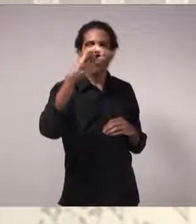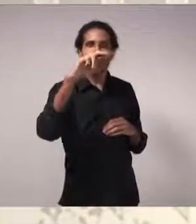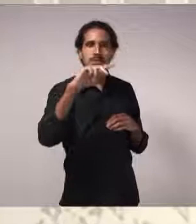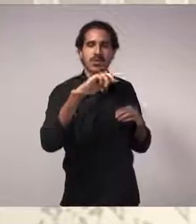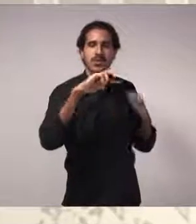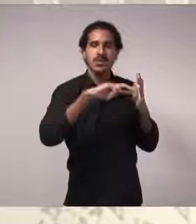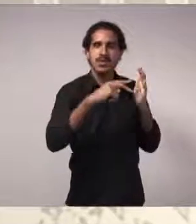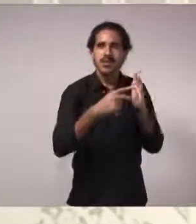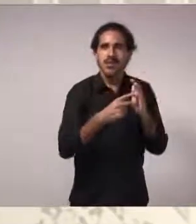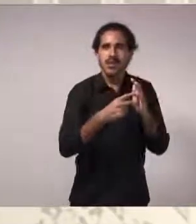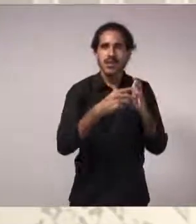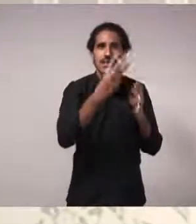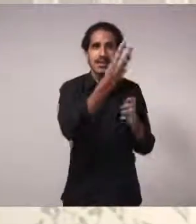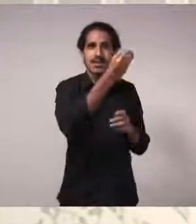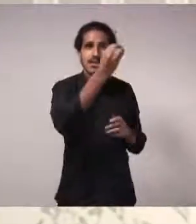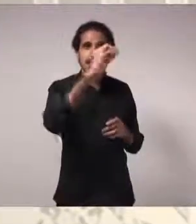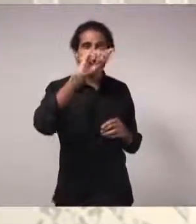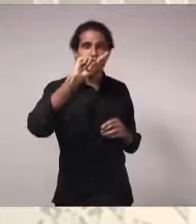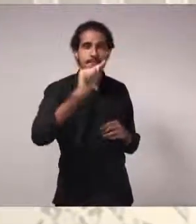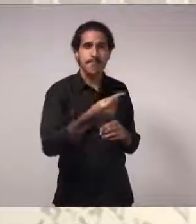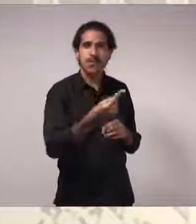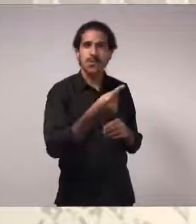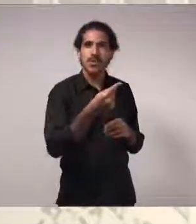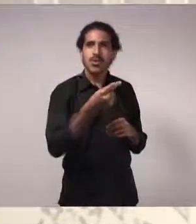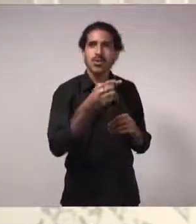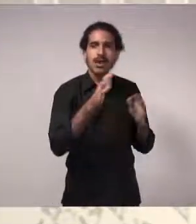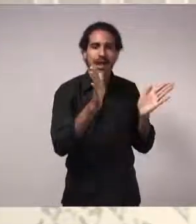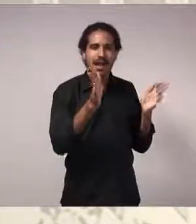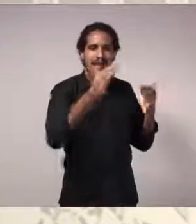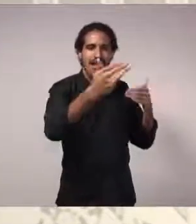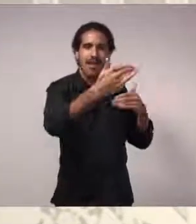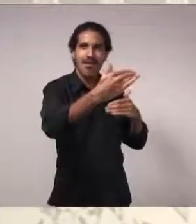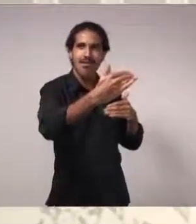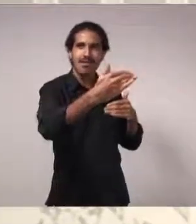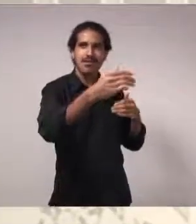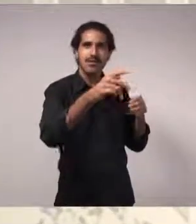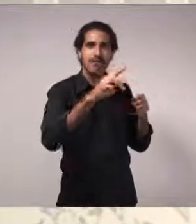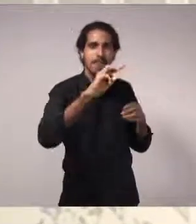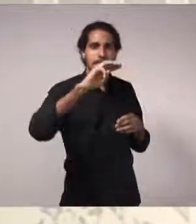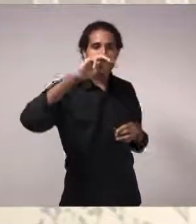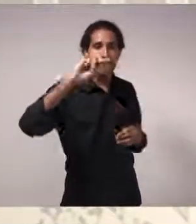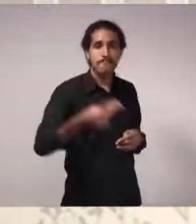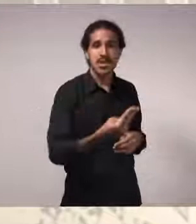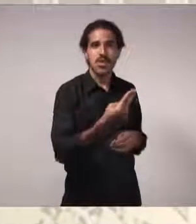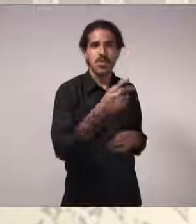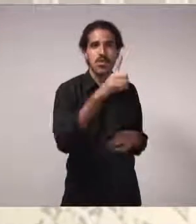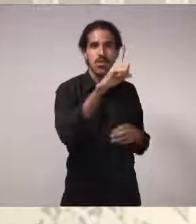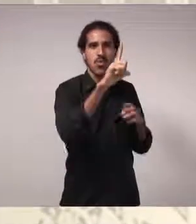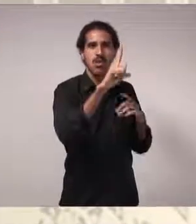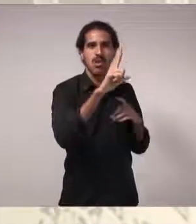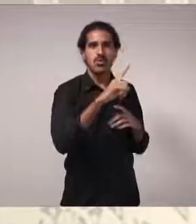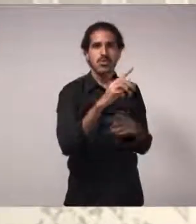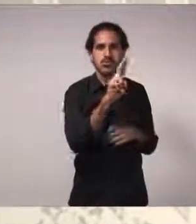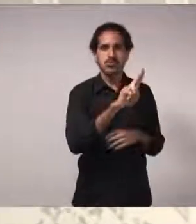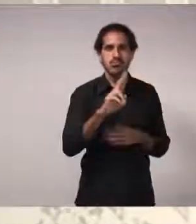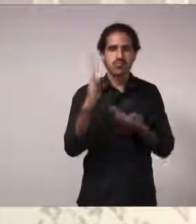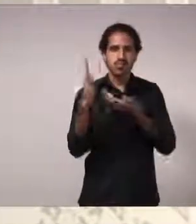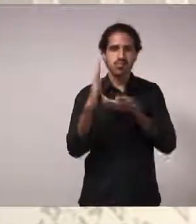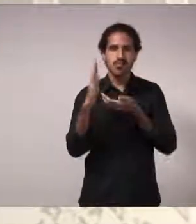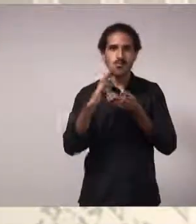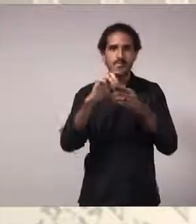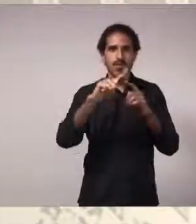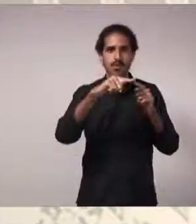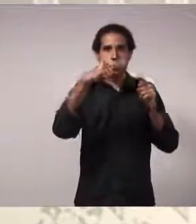de 330 mil metros cúbicos, são 330 mil caixas de 1.000 litros utilizadas pela Câmara. Logo após